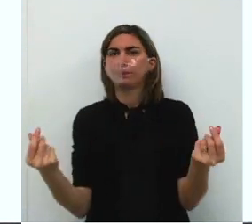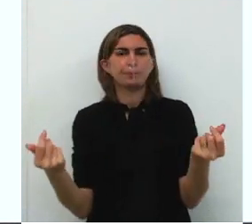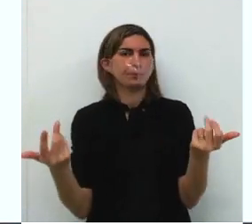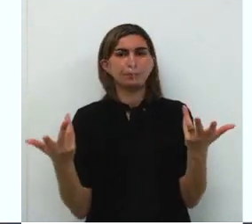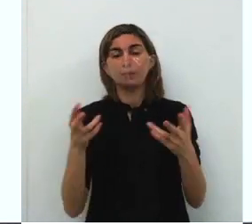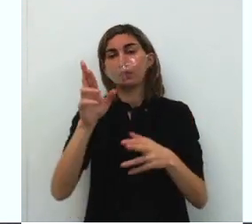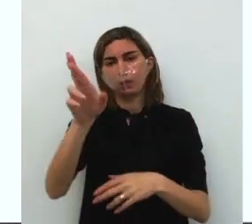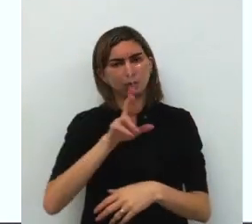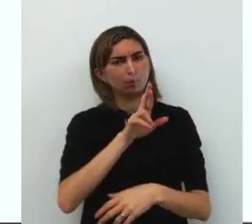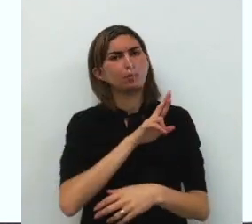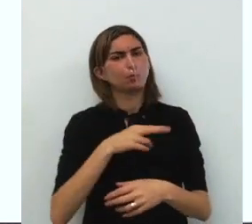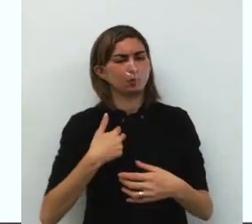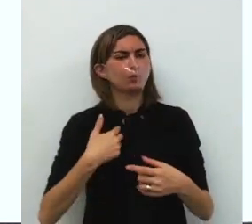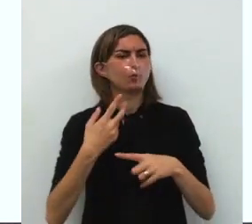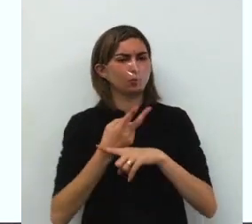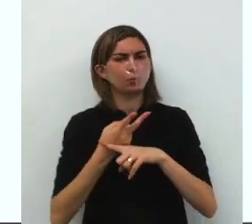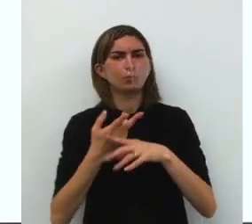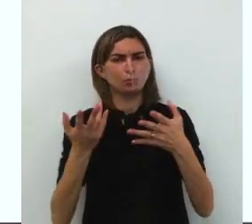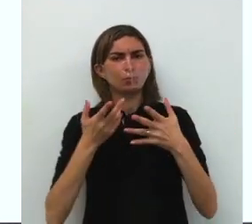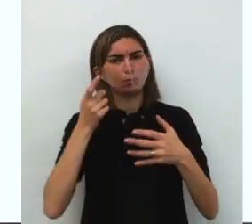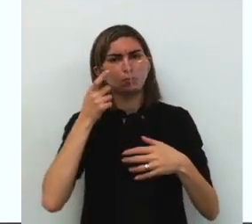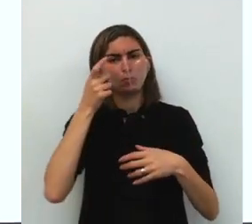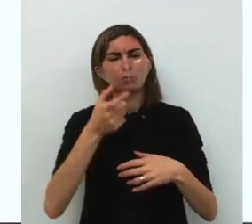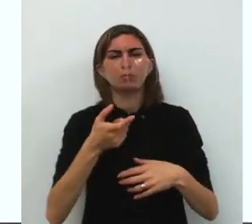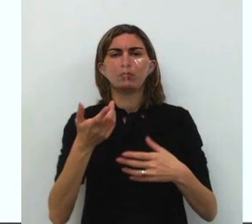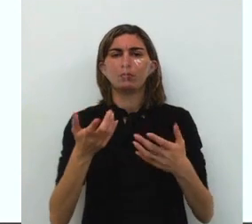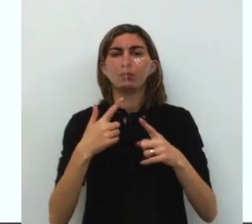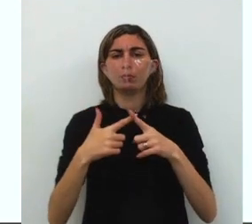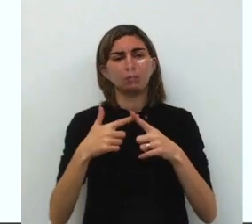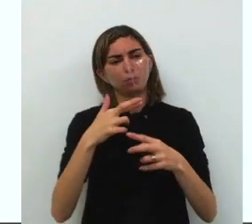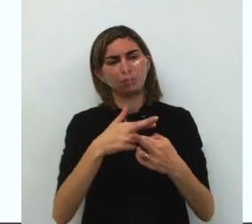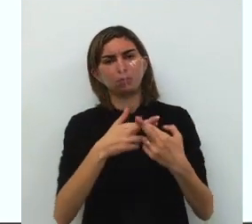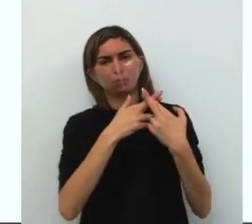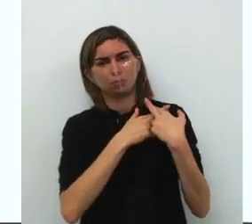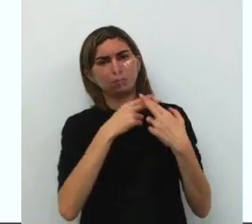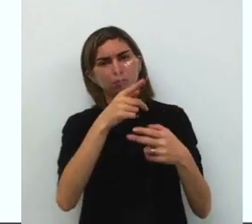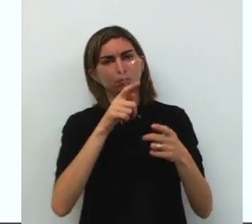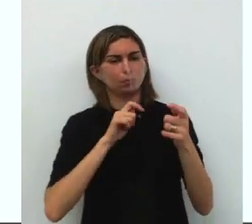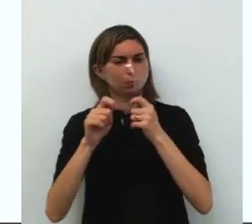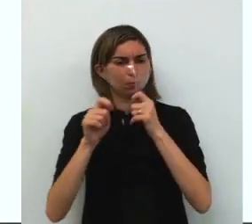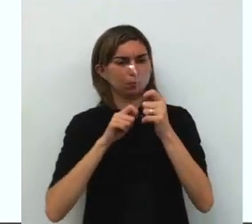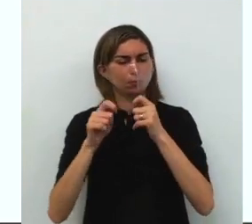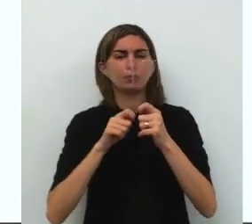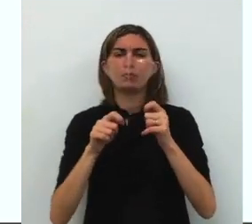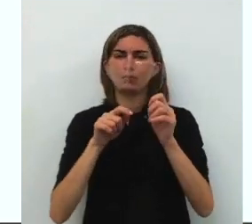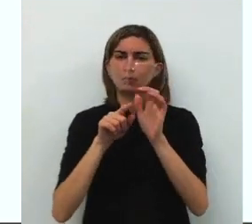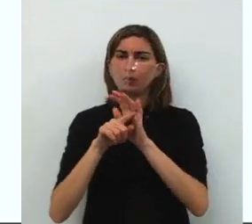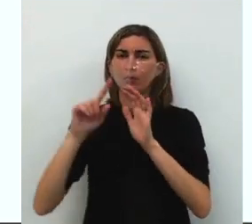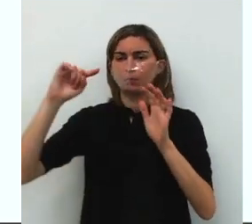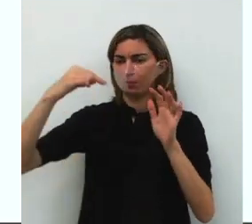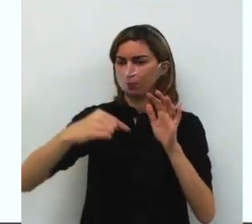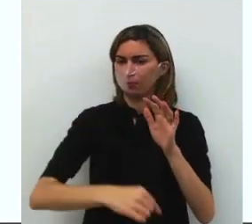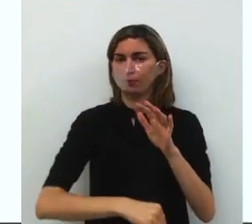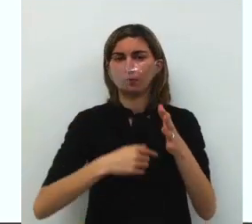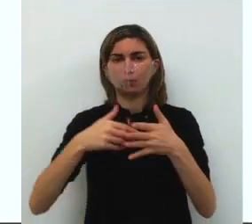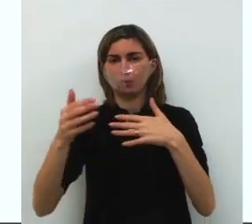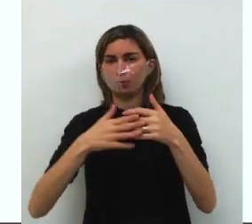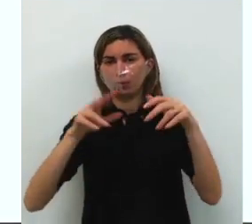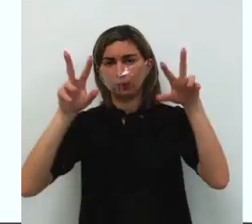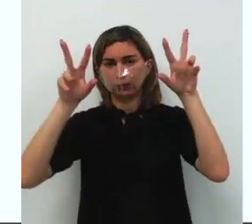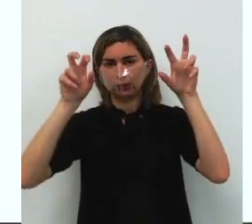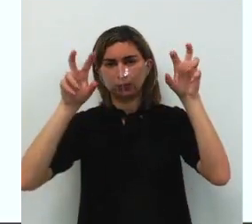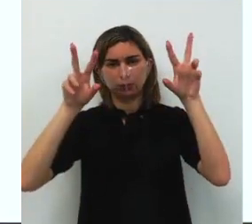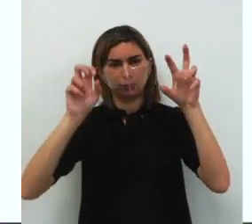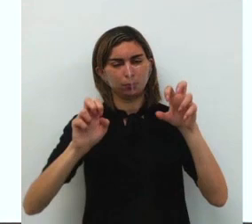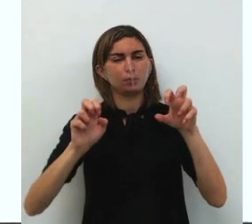vazio. Eu vou ter as respostas que eu procuro. Porque a função da entrevista é você aprofundar